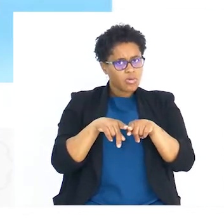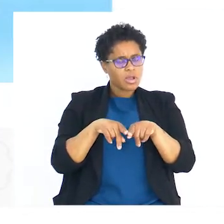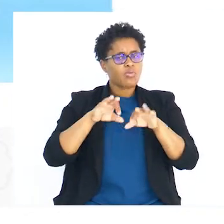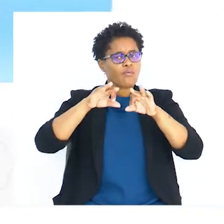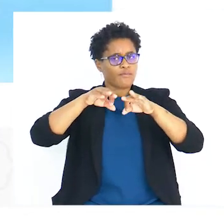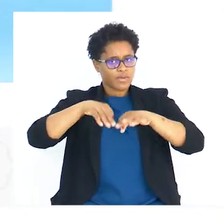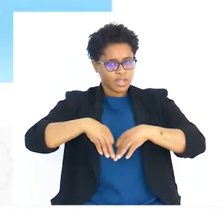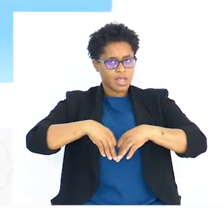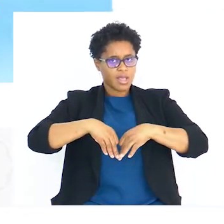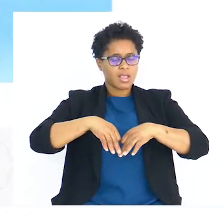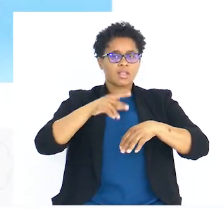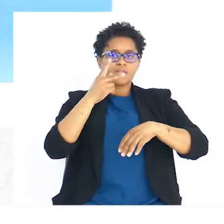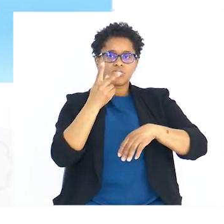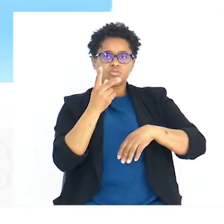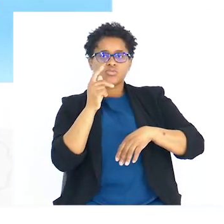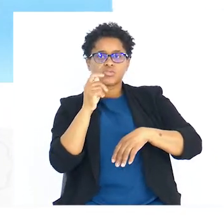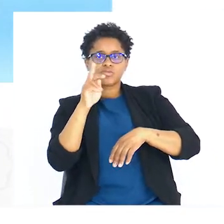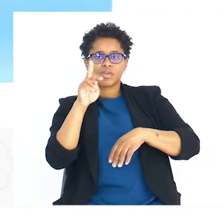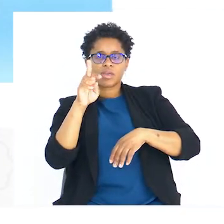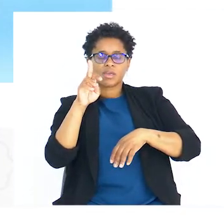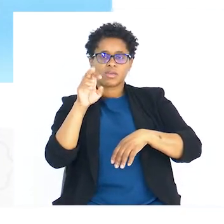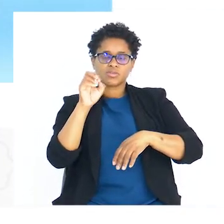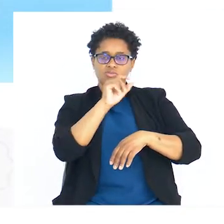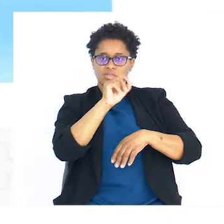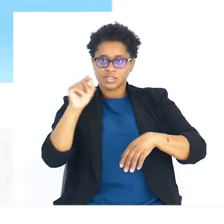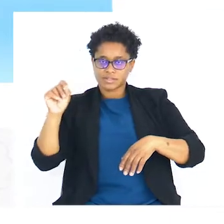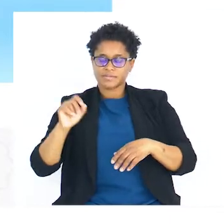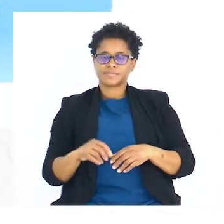no final dos versos.